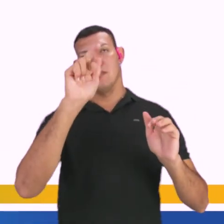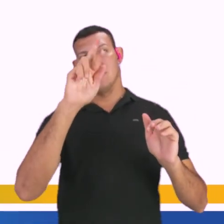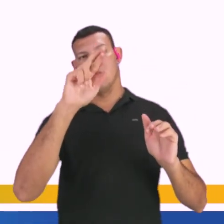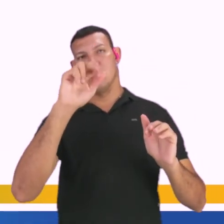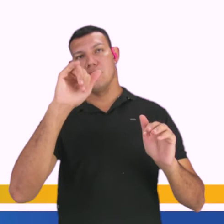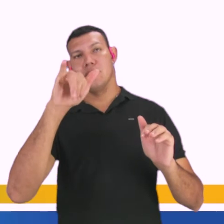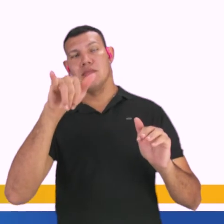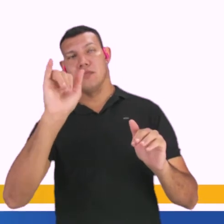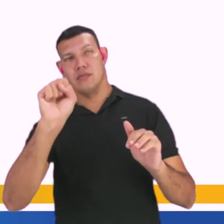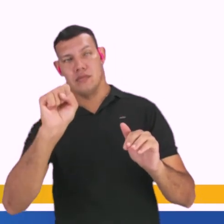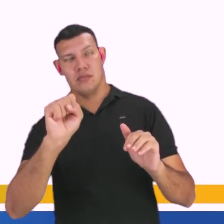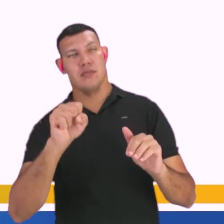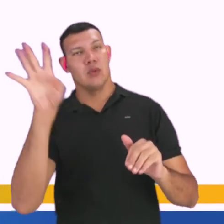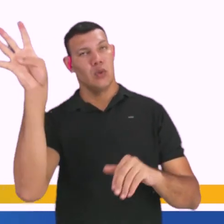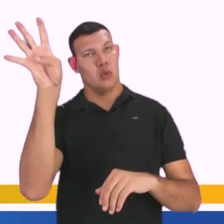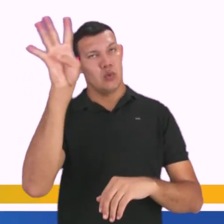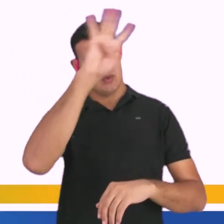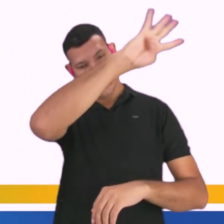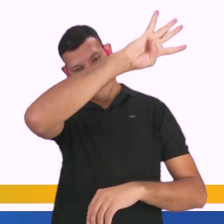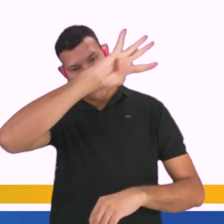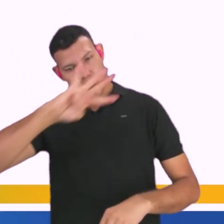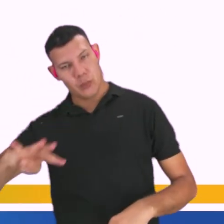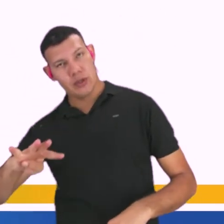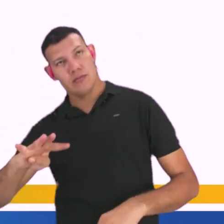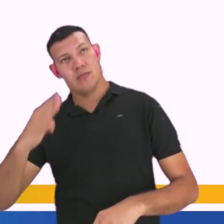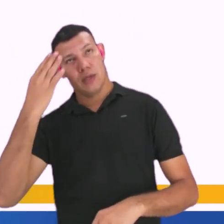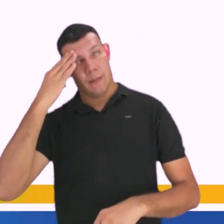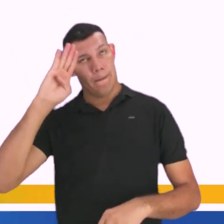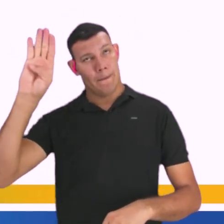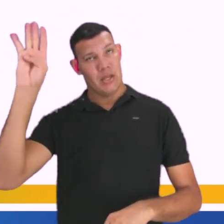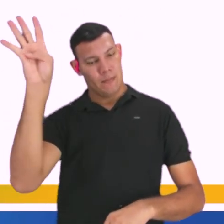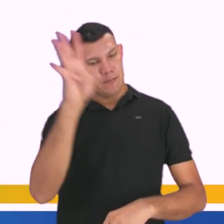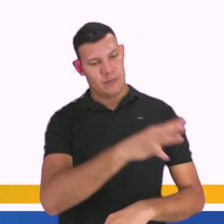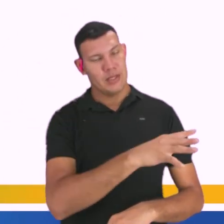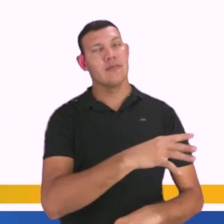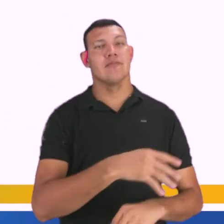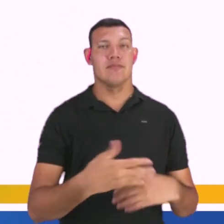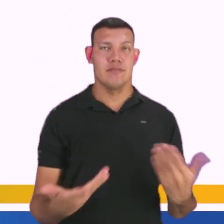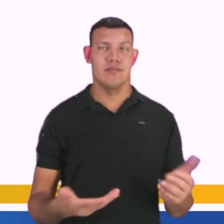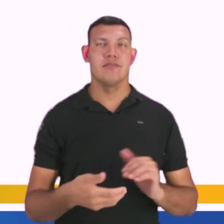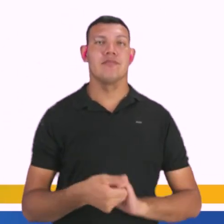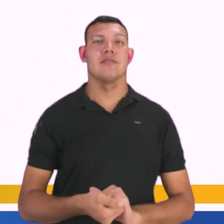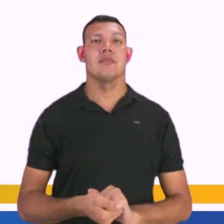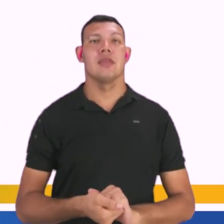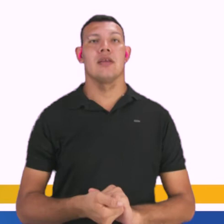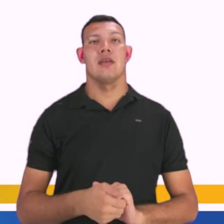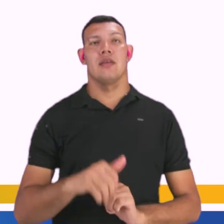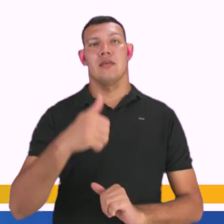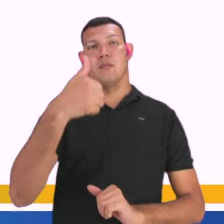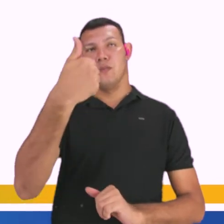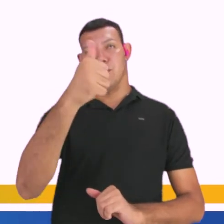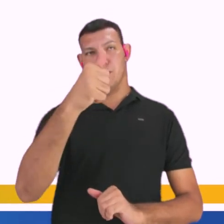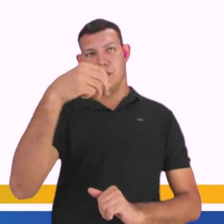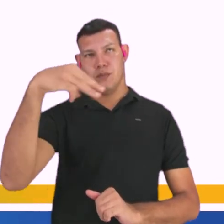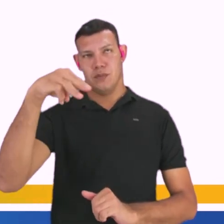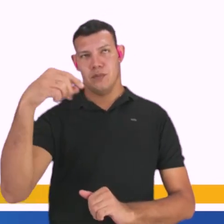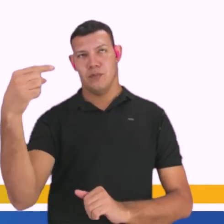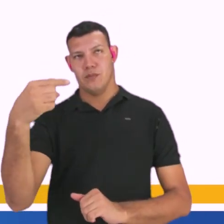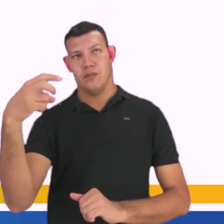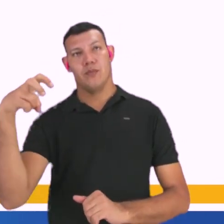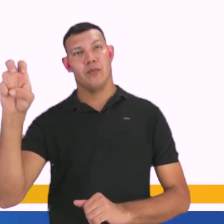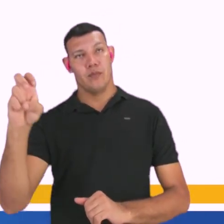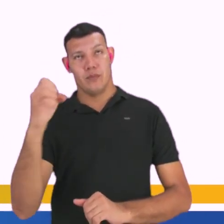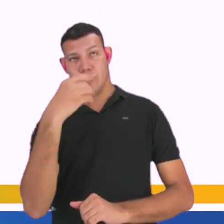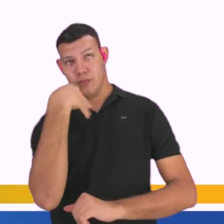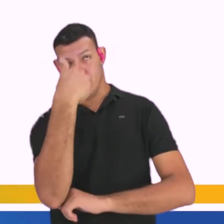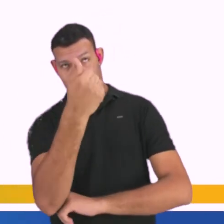menos o produto da Diagonal secundária e aí eu vou ter a seguinte sentença 11m menos cinco